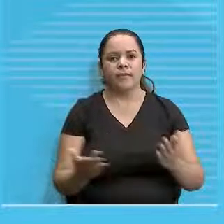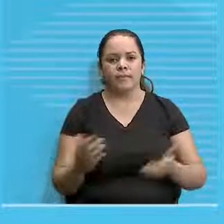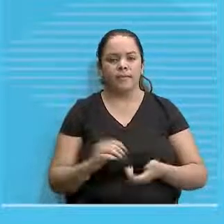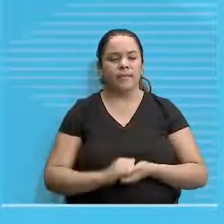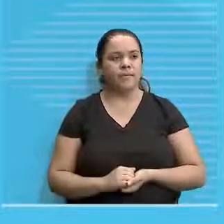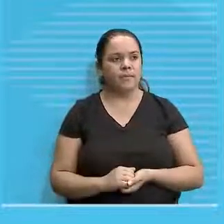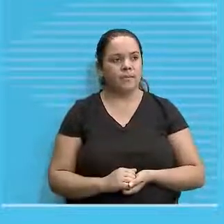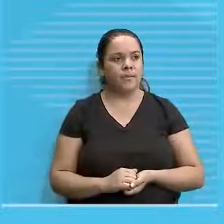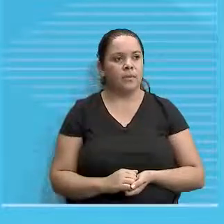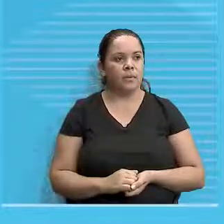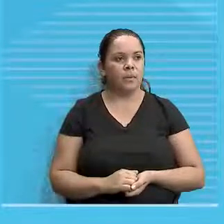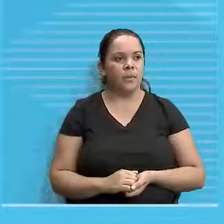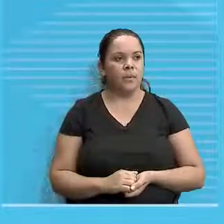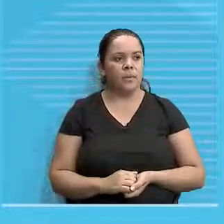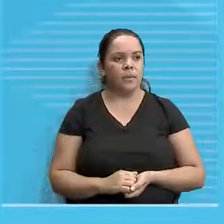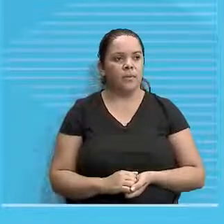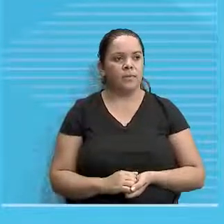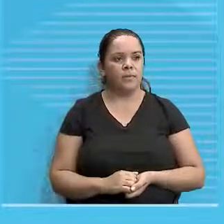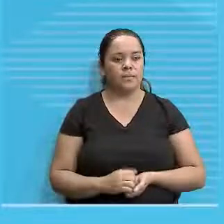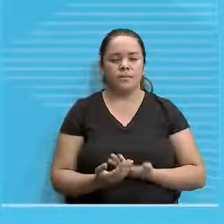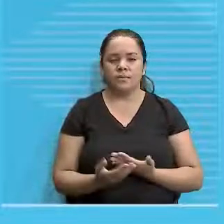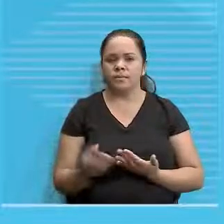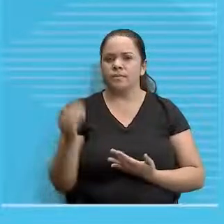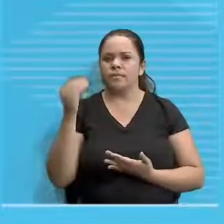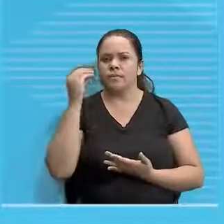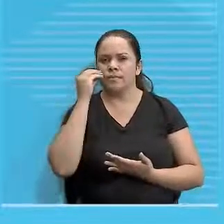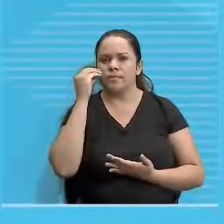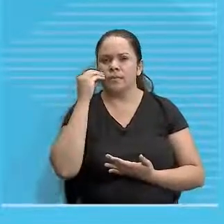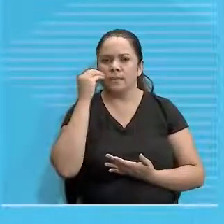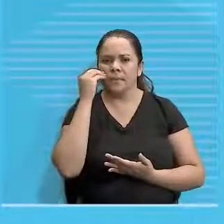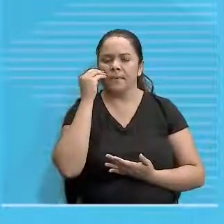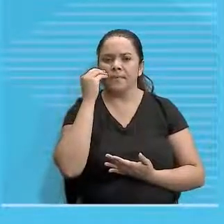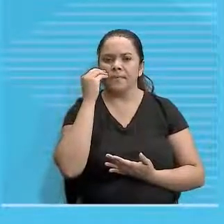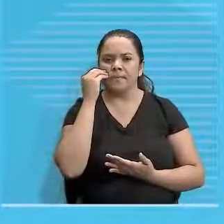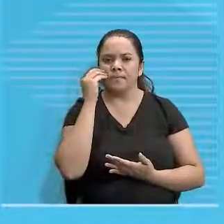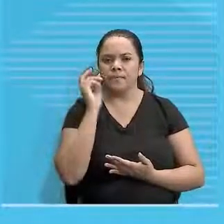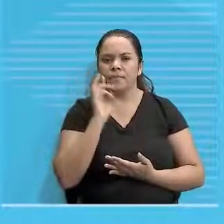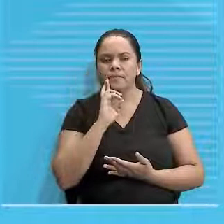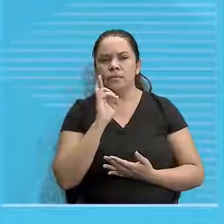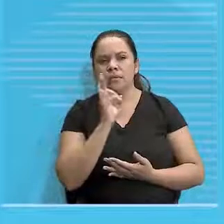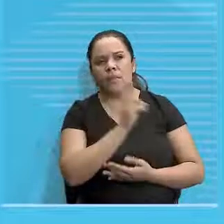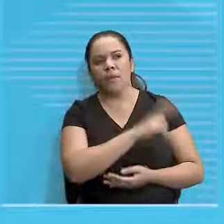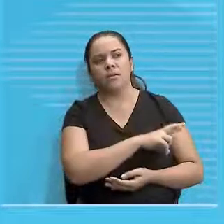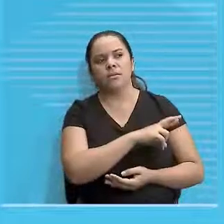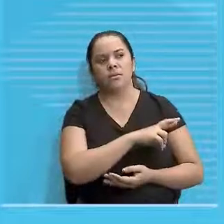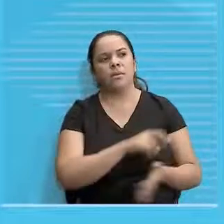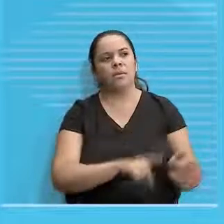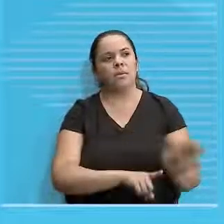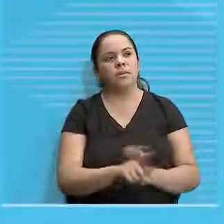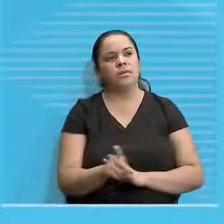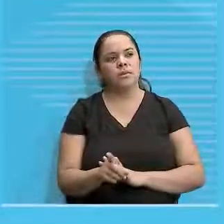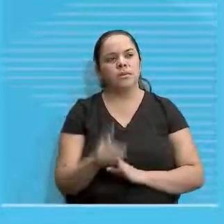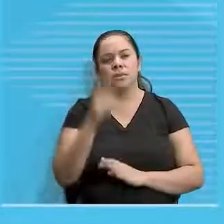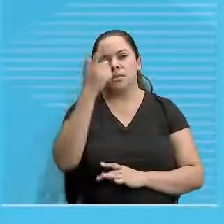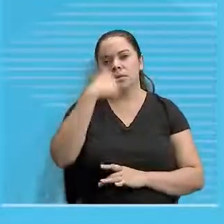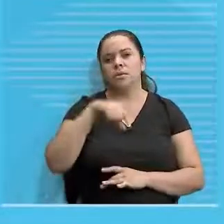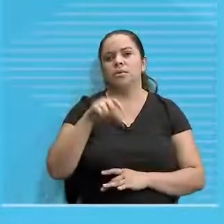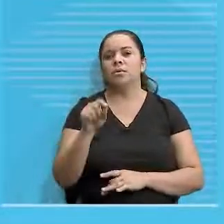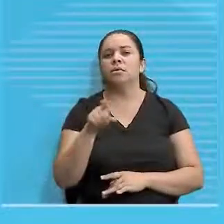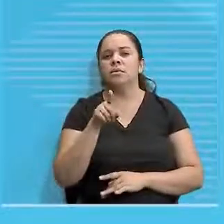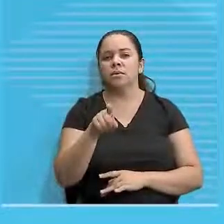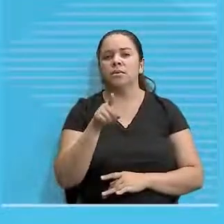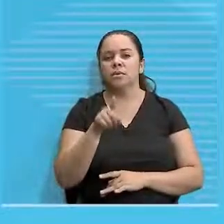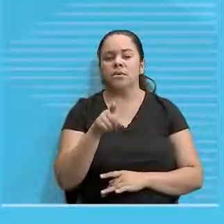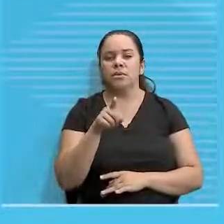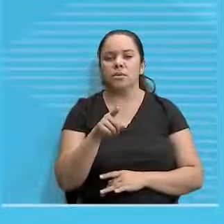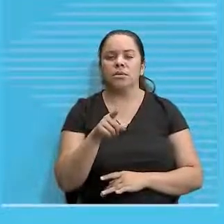essa pergunta sobre quem é você, o que que faz parte da tua identidade? Muitas vezes quando a gente fala